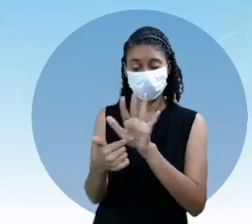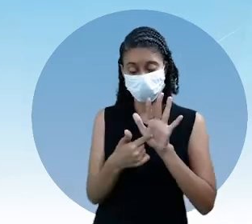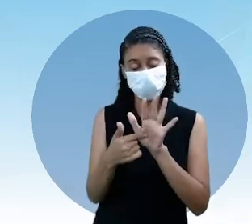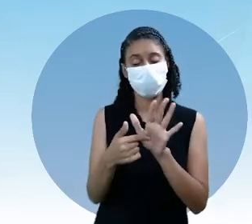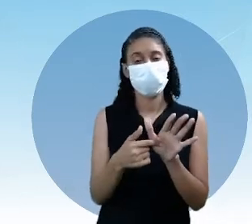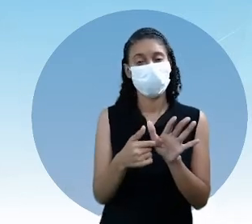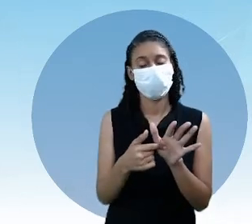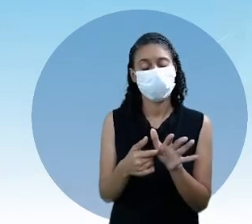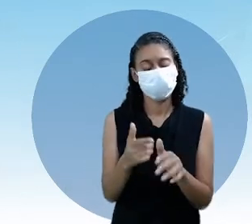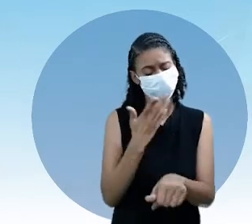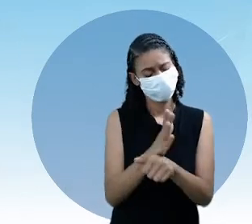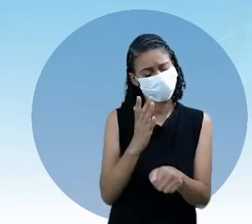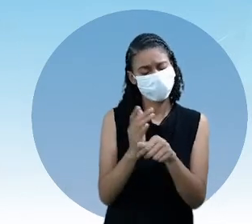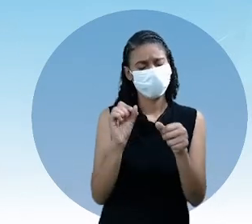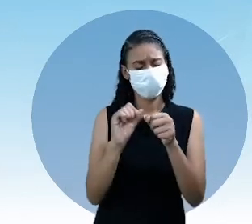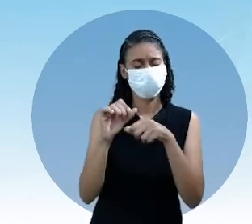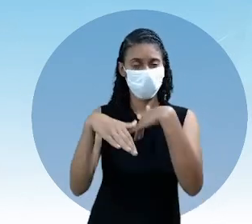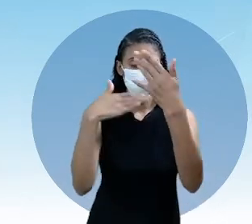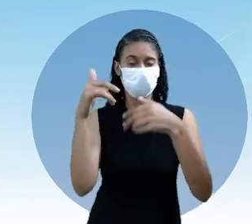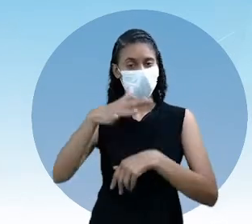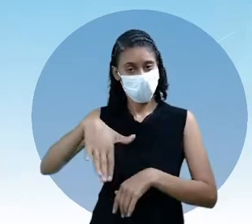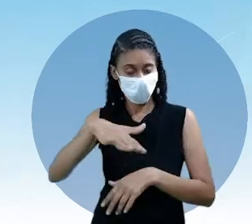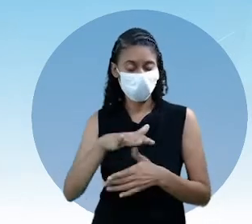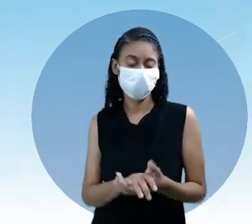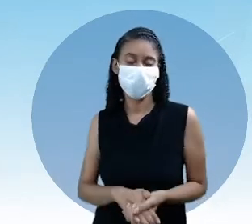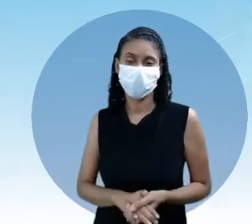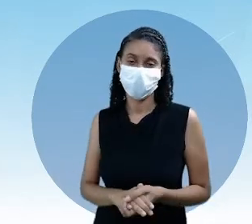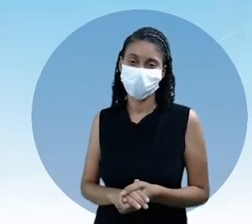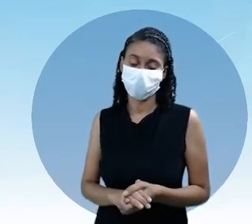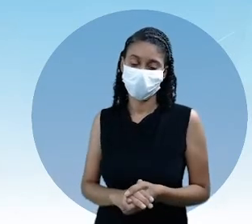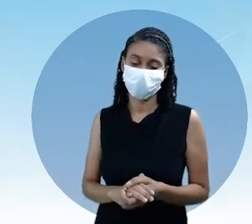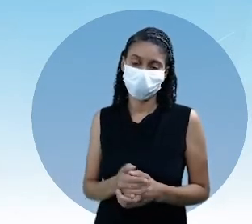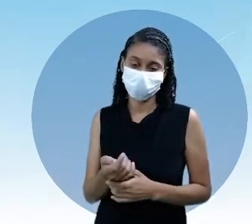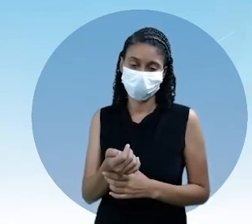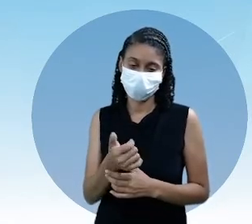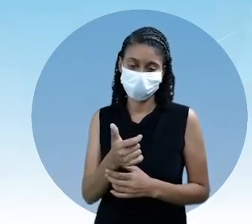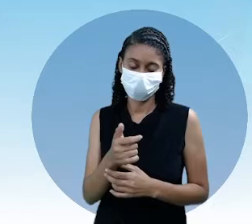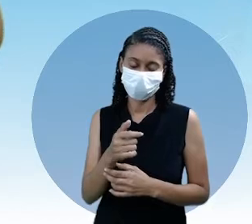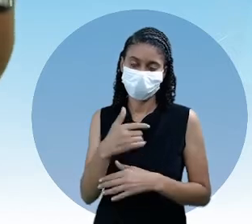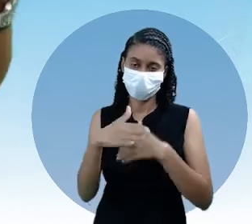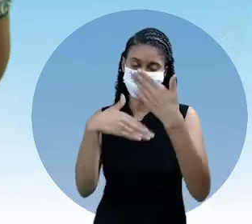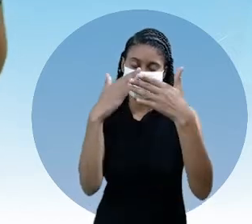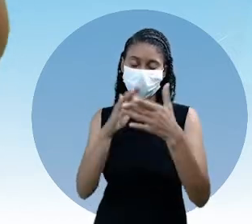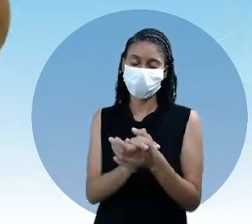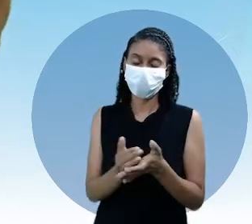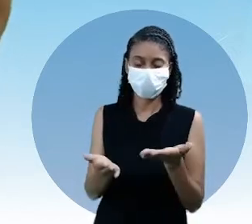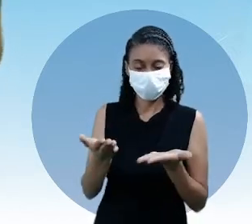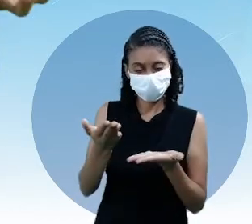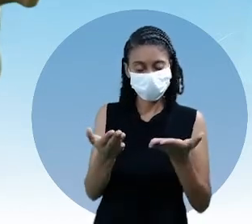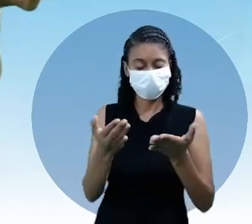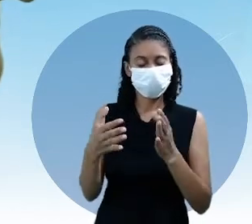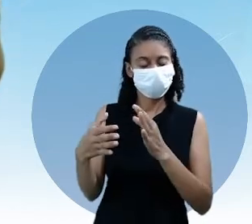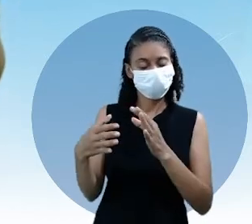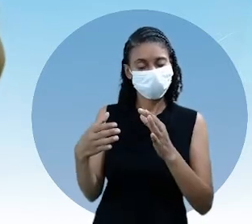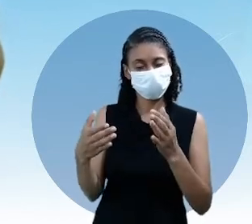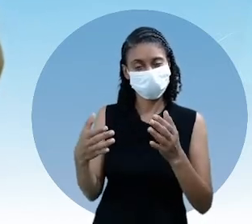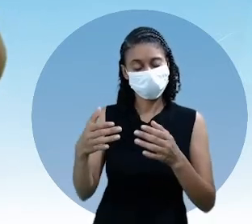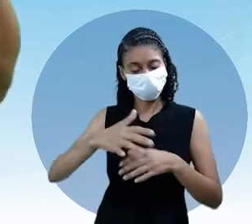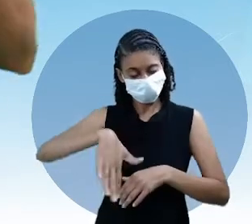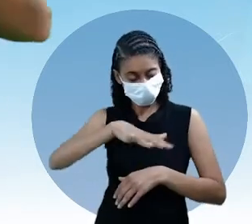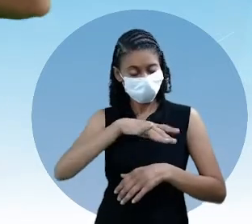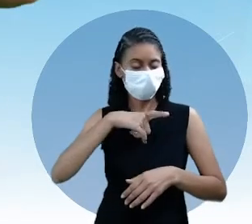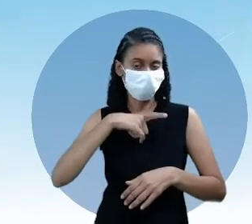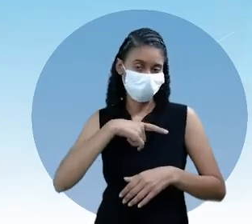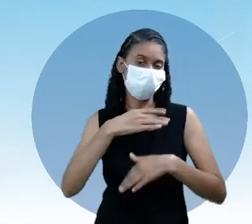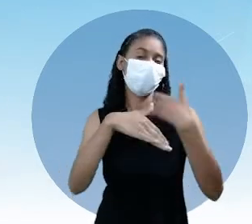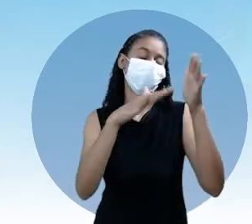fazer desenvolver regiões, né, menos, né, subdesenvolvidas para se equilibrar com regiões mais desenvolvidas, né?